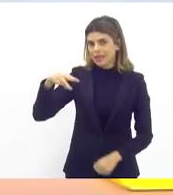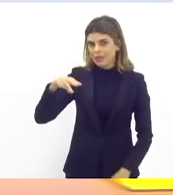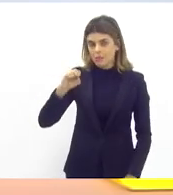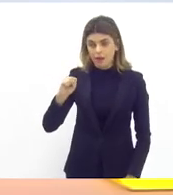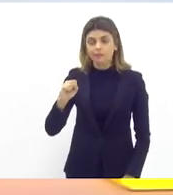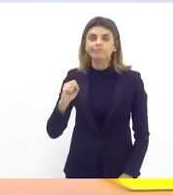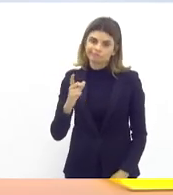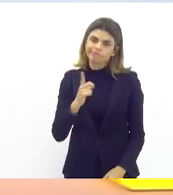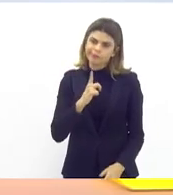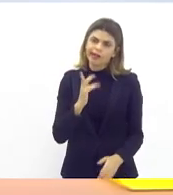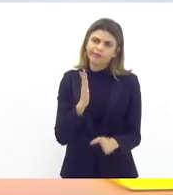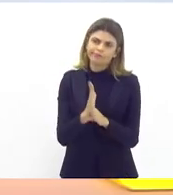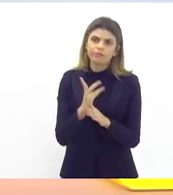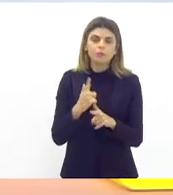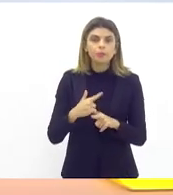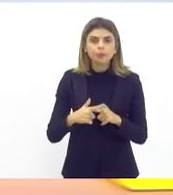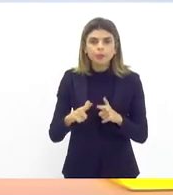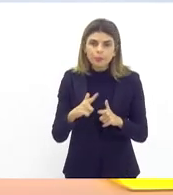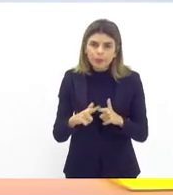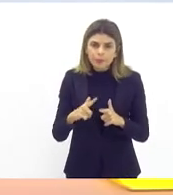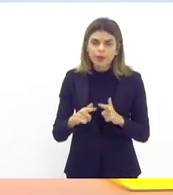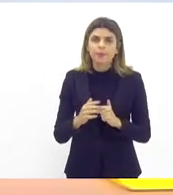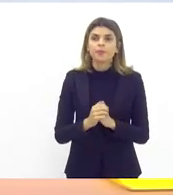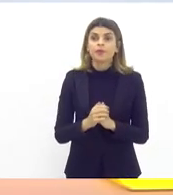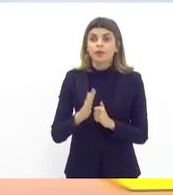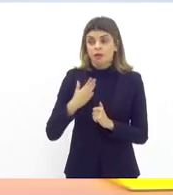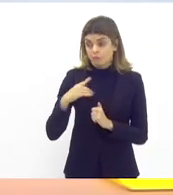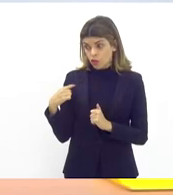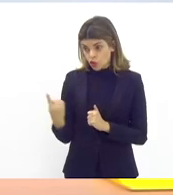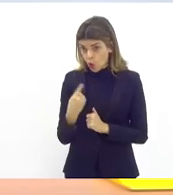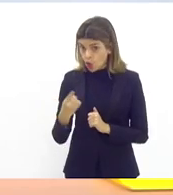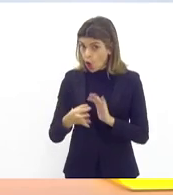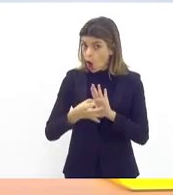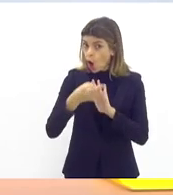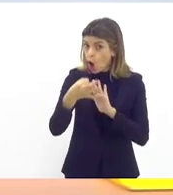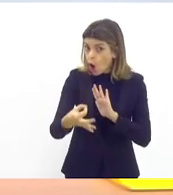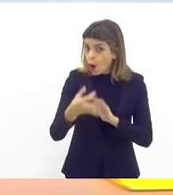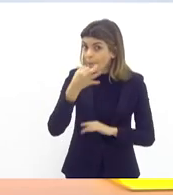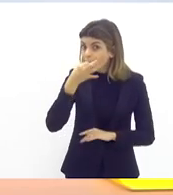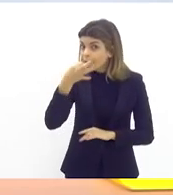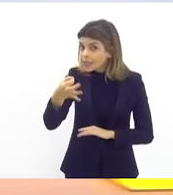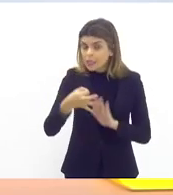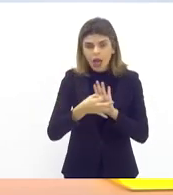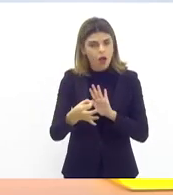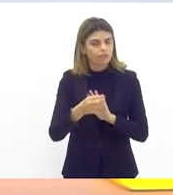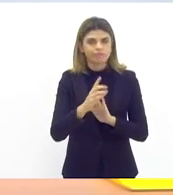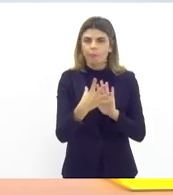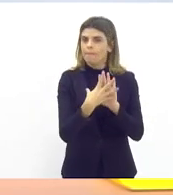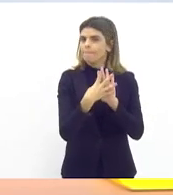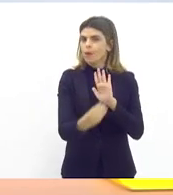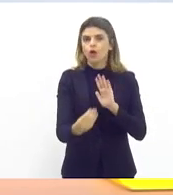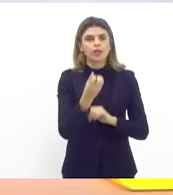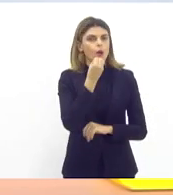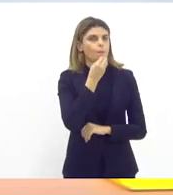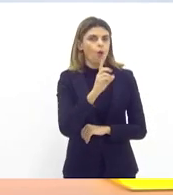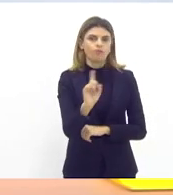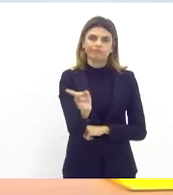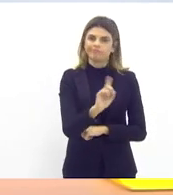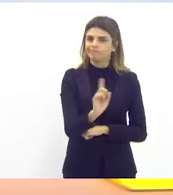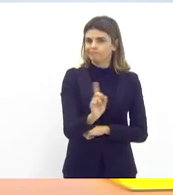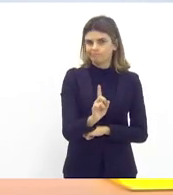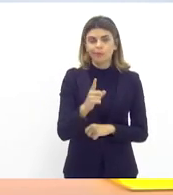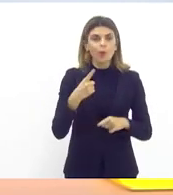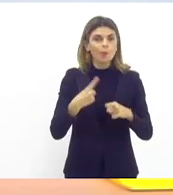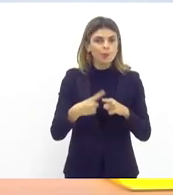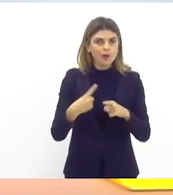Nós, estou aqui dando... Opinião. Nossa opinião é que esse não é um bom modelo, porque a pressão, se